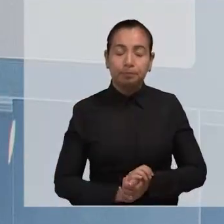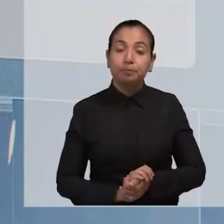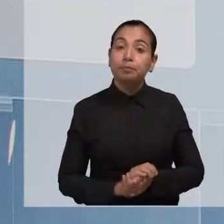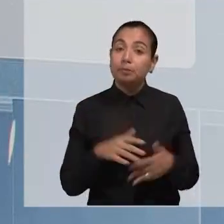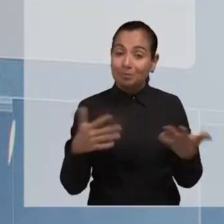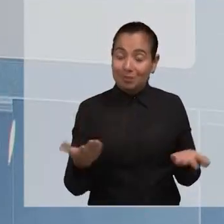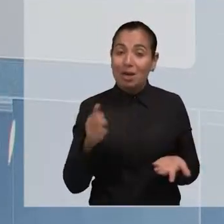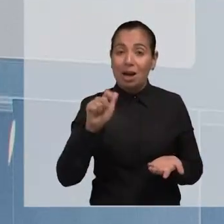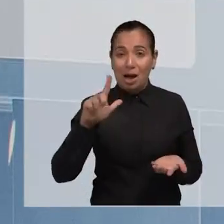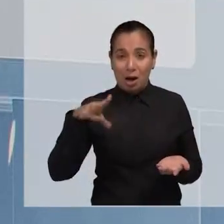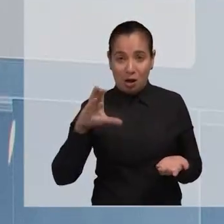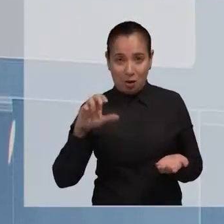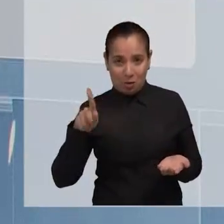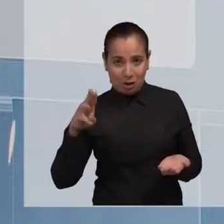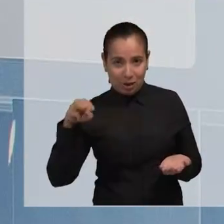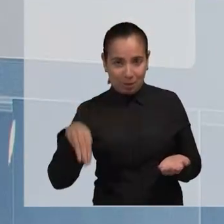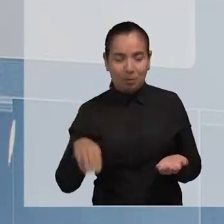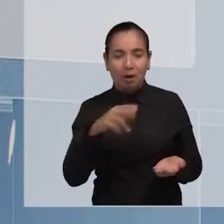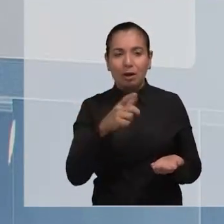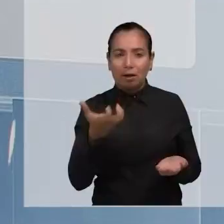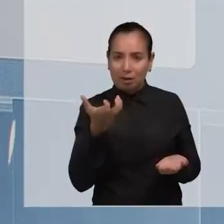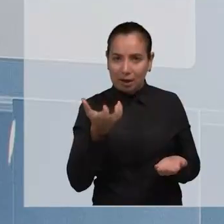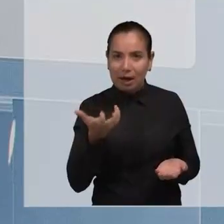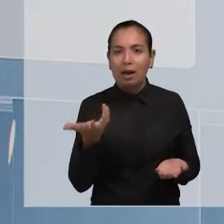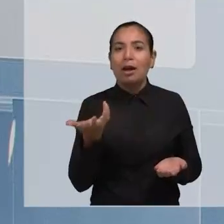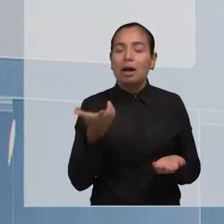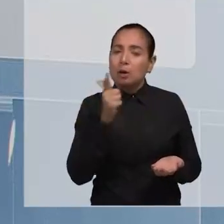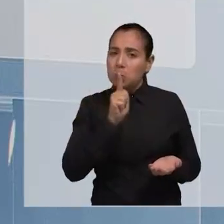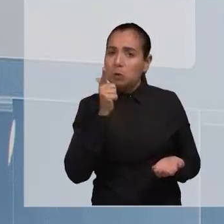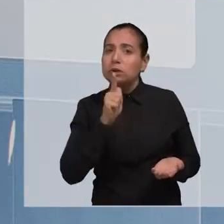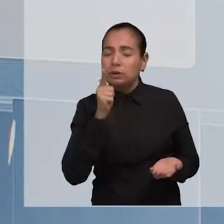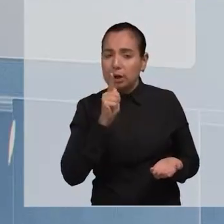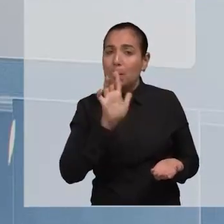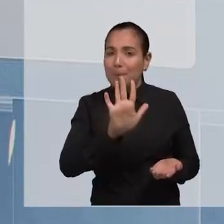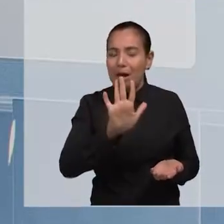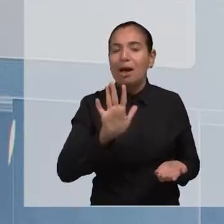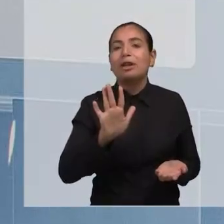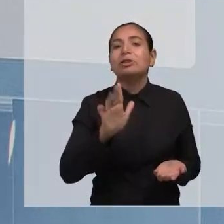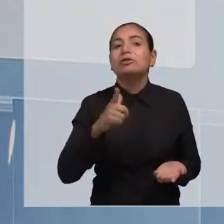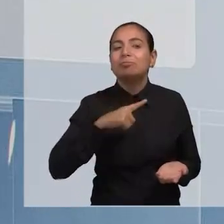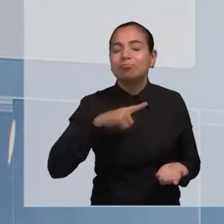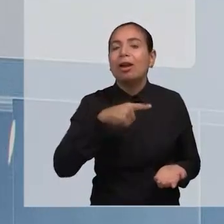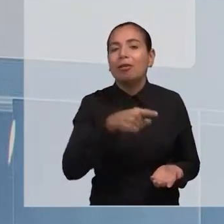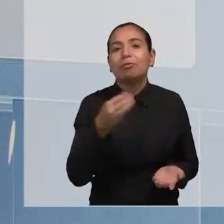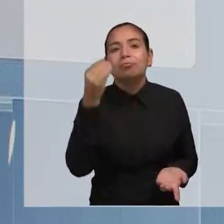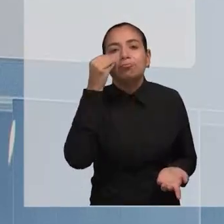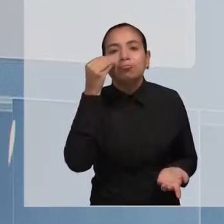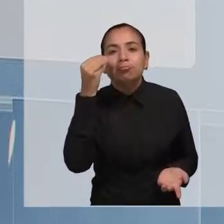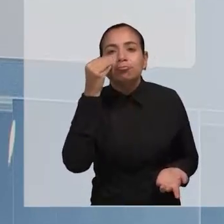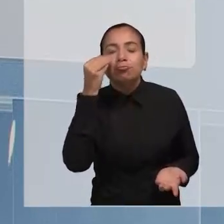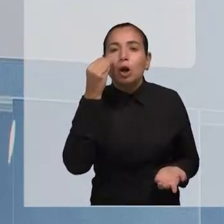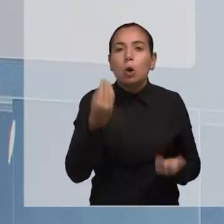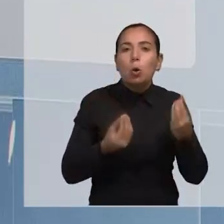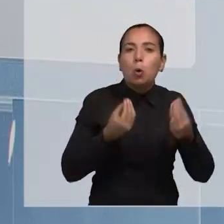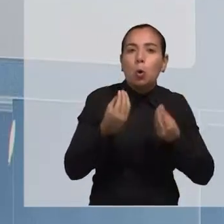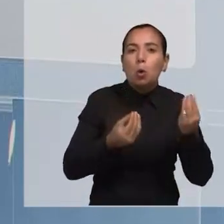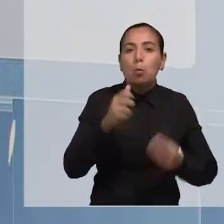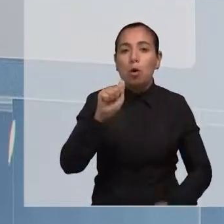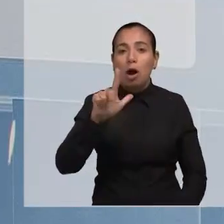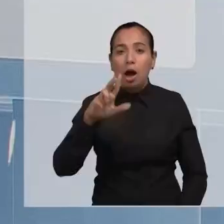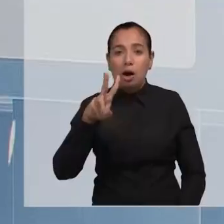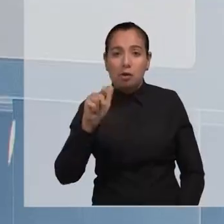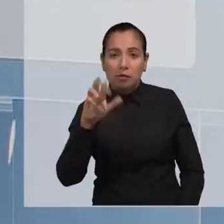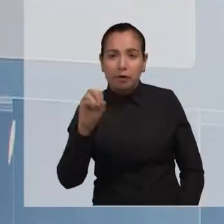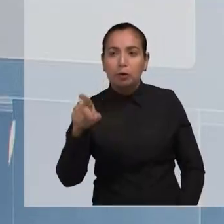acho, o que ele podia, Almejava. mas ainda está tentando convencer o Álvaro Dias a não ser candidato. Porque o Álvaro